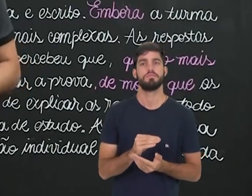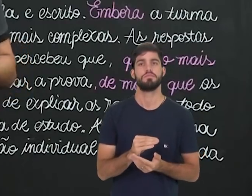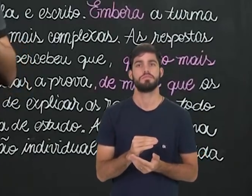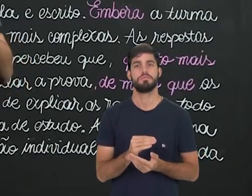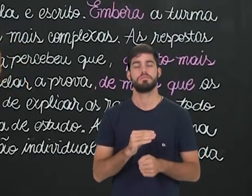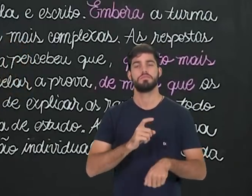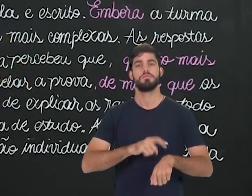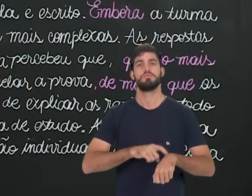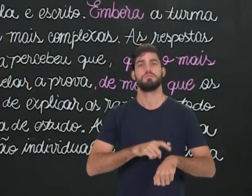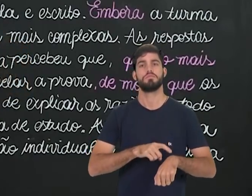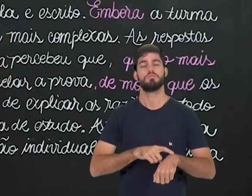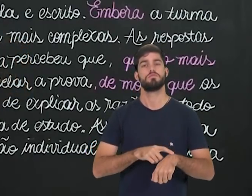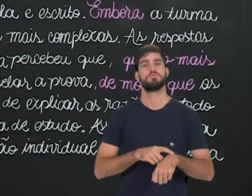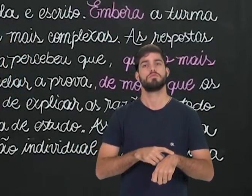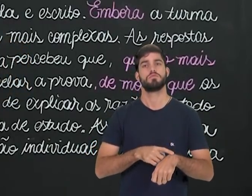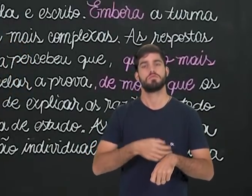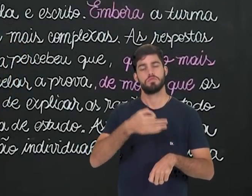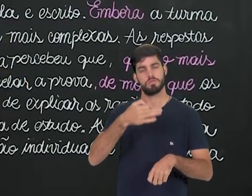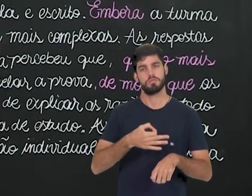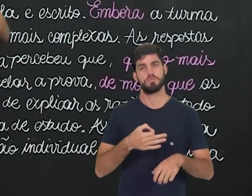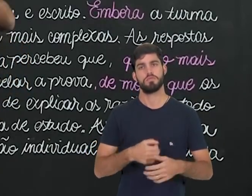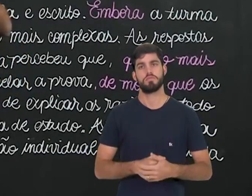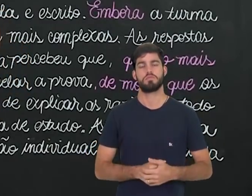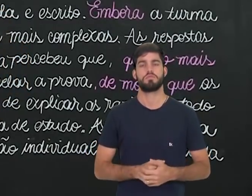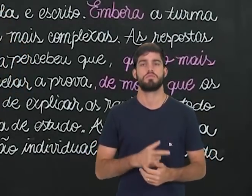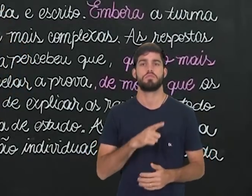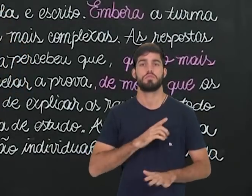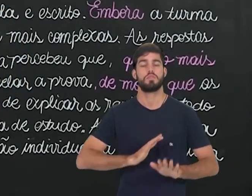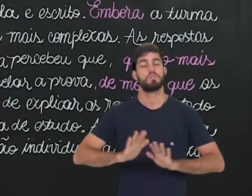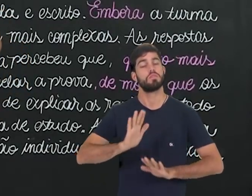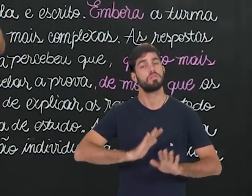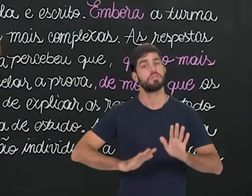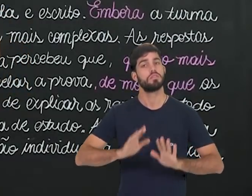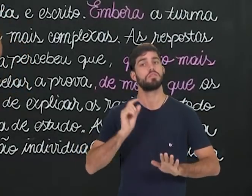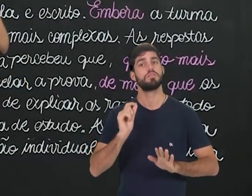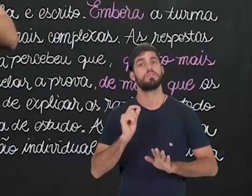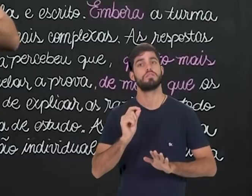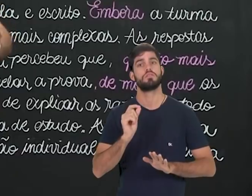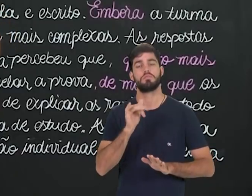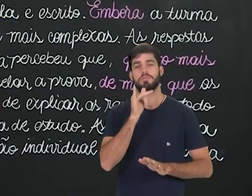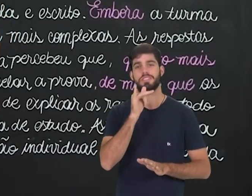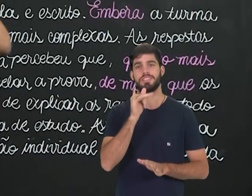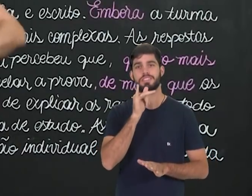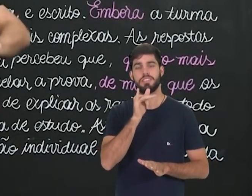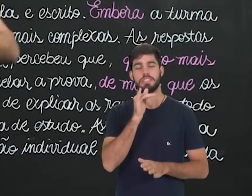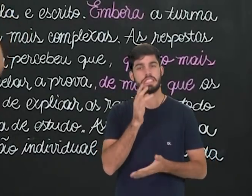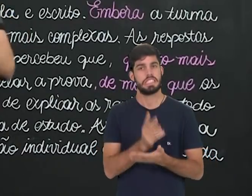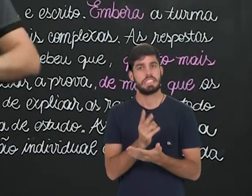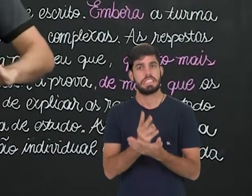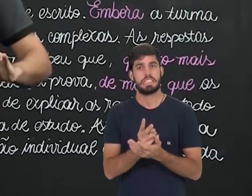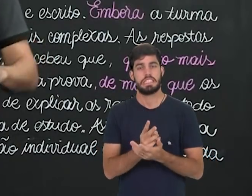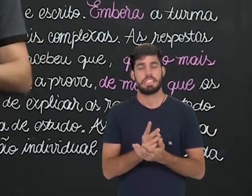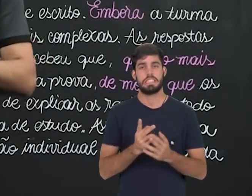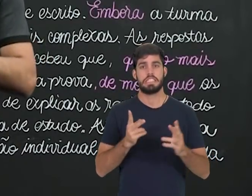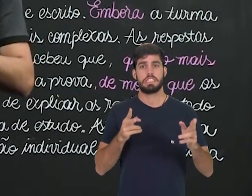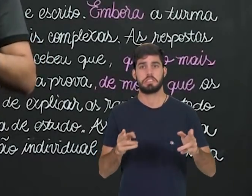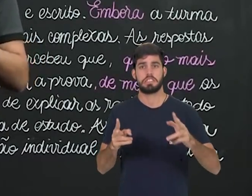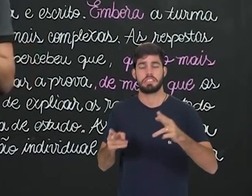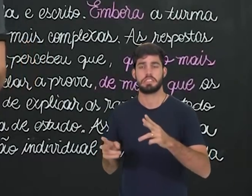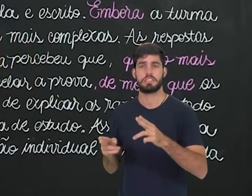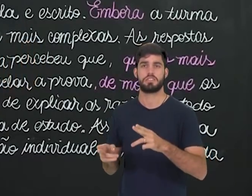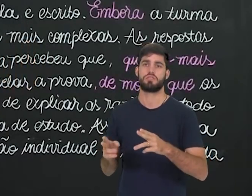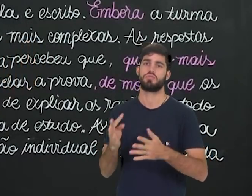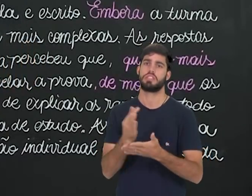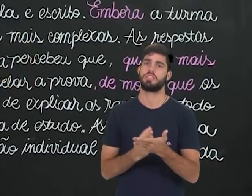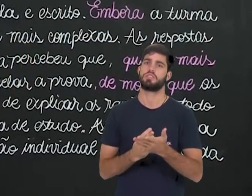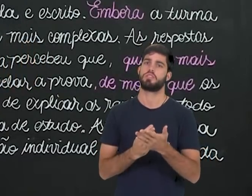orações subordinadas do modo correto, tendo todo o cuidado para não deixar o seu texto repleto de períodos compostos, ou seja, é